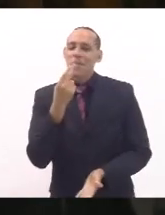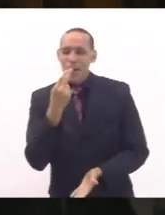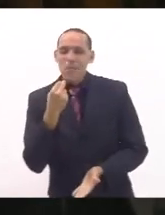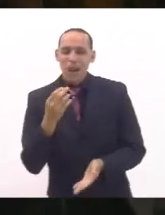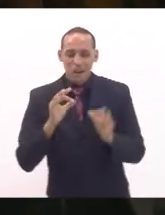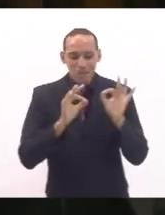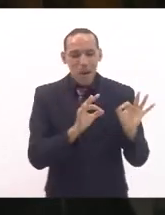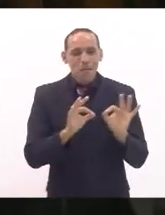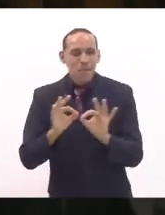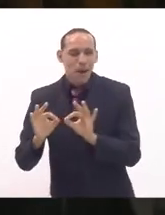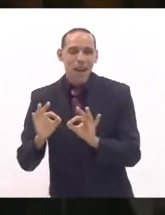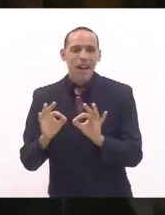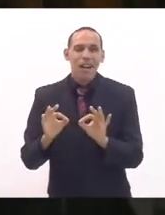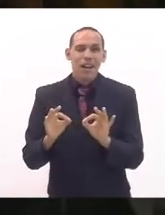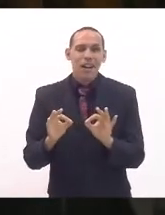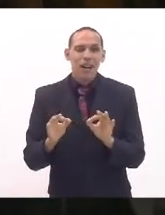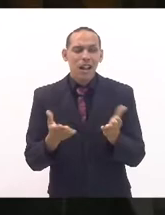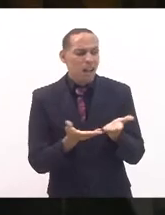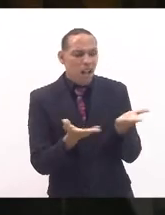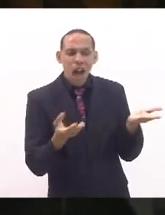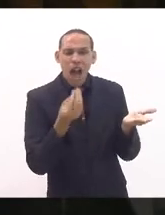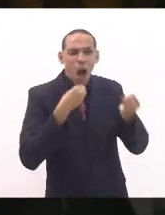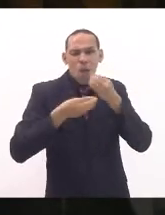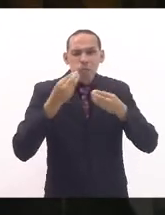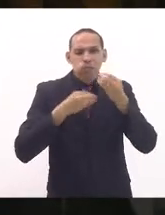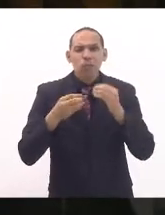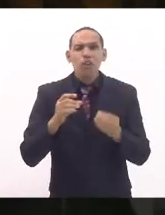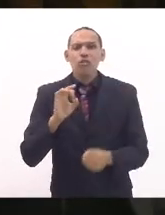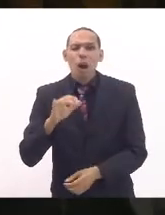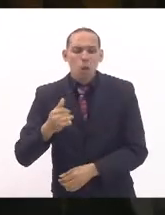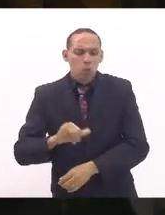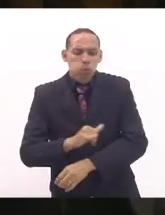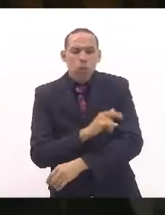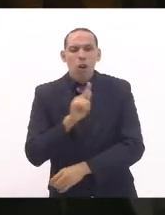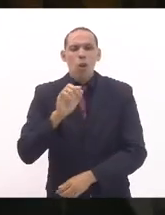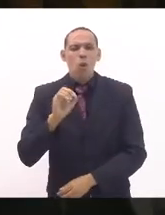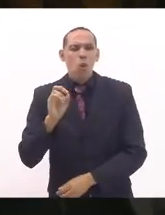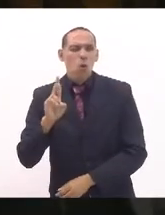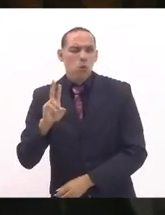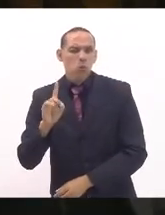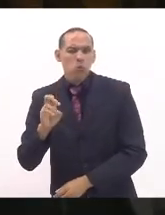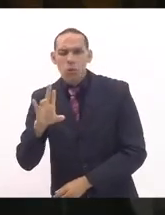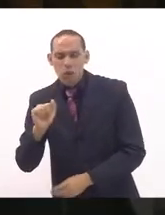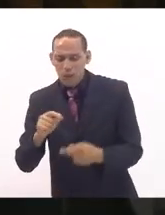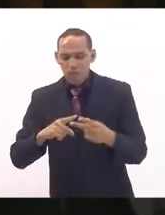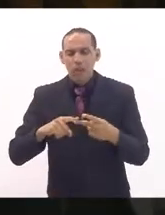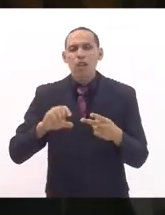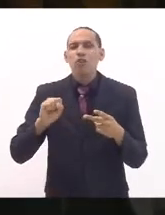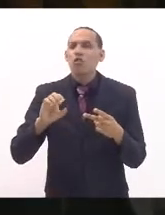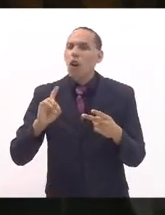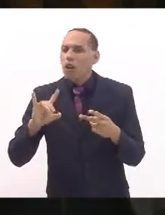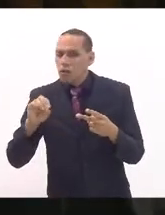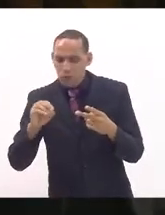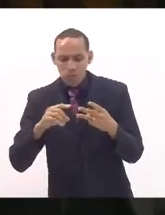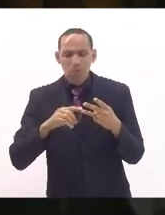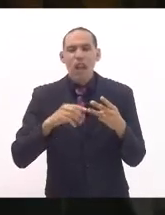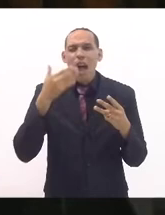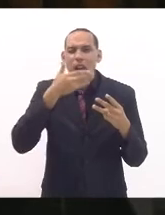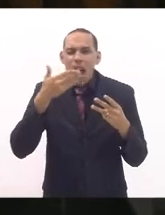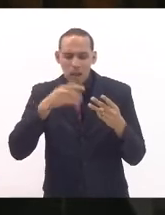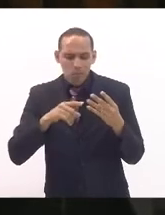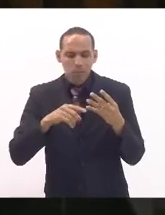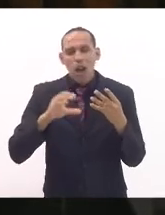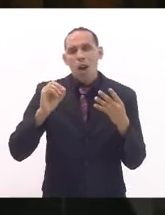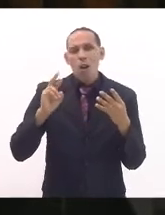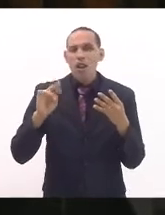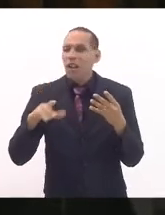adequada, ela esteja consumindo gordura, sódio, açúcar e corante, o que é